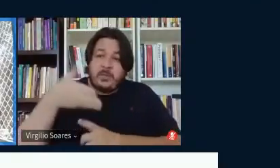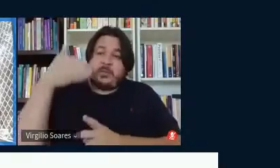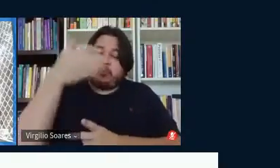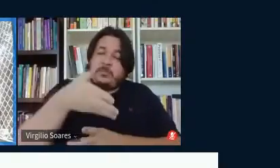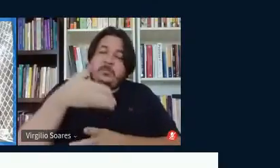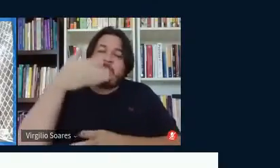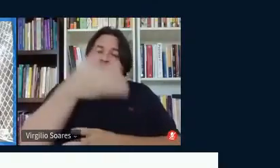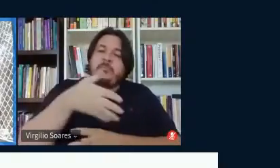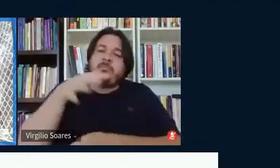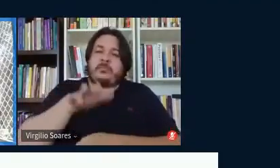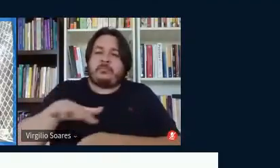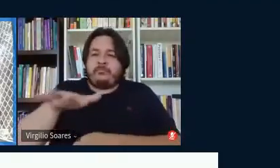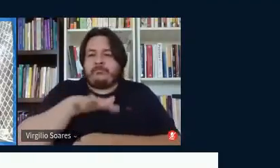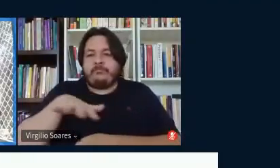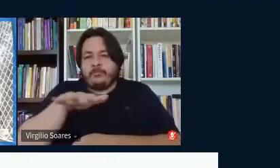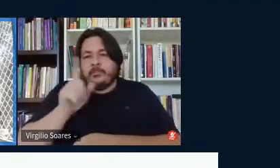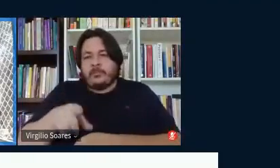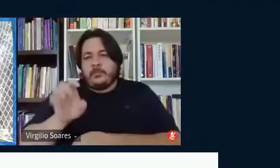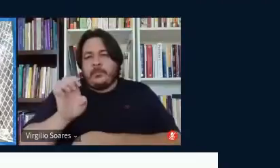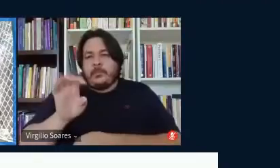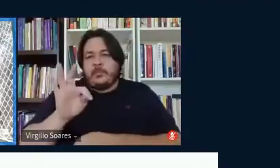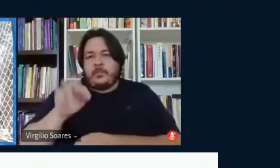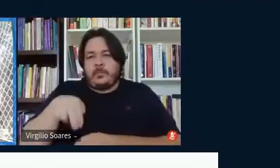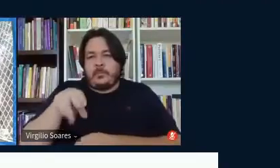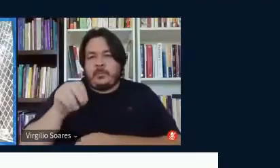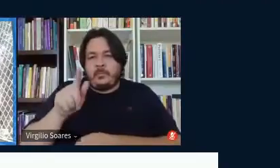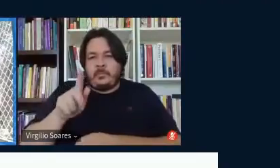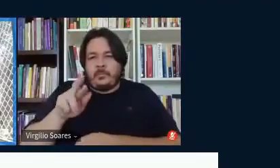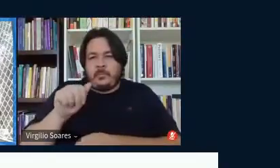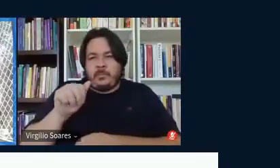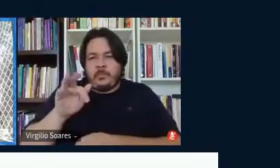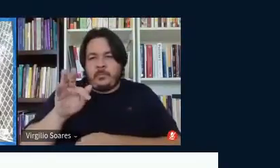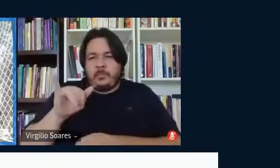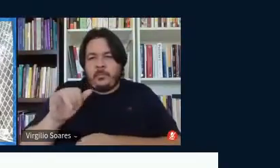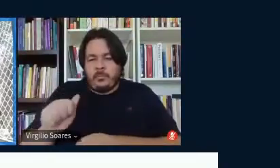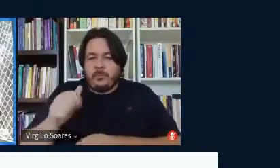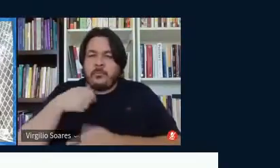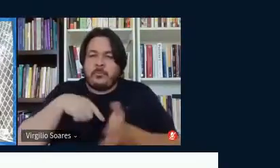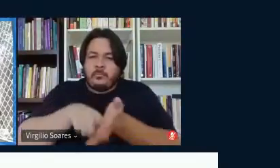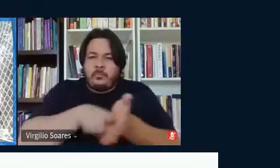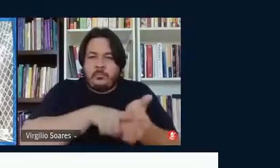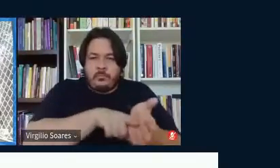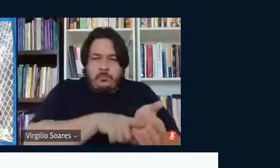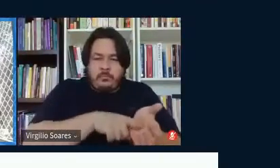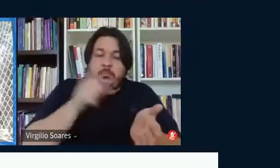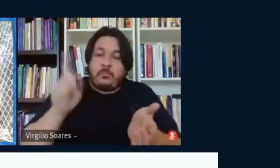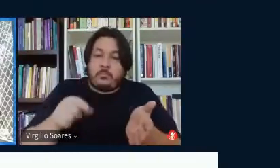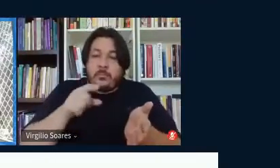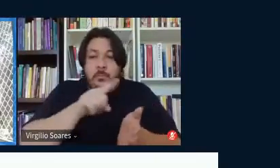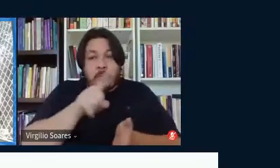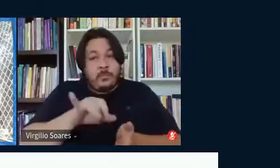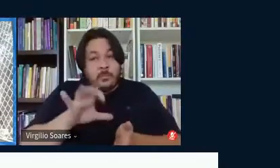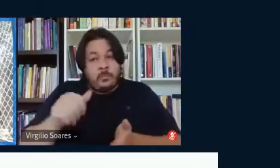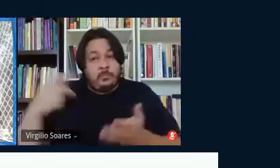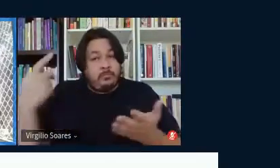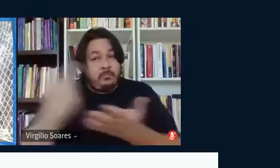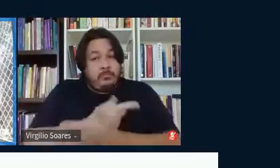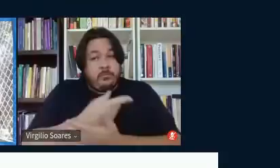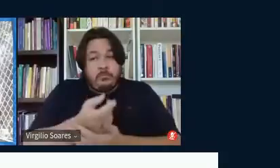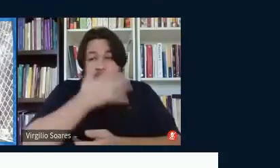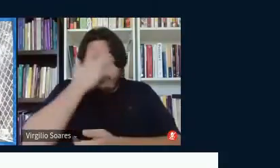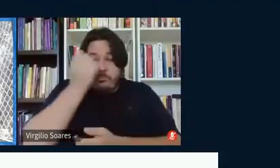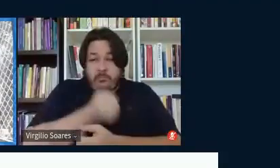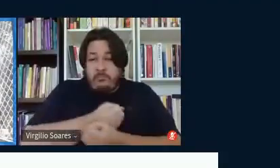que é a nossa maneira de fazer, né, pesquisa. O vírus Zika, ele atingiu muitas pessoas, mas se calcula